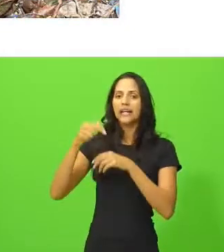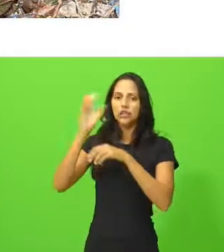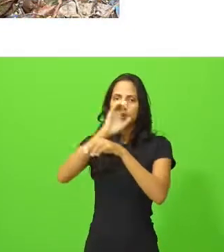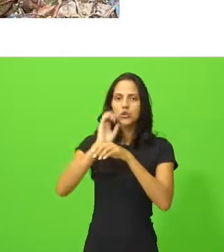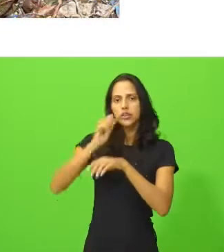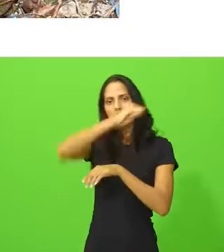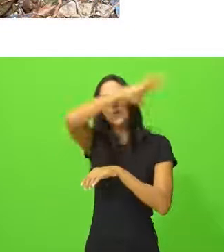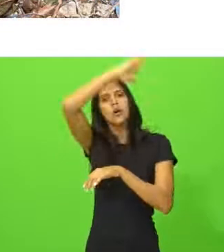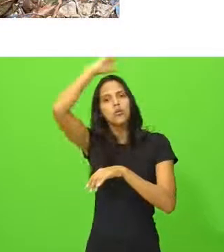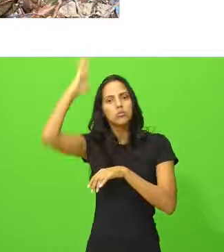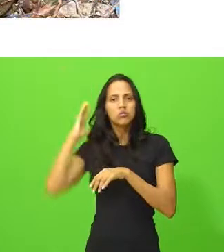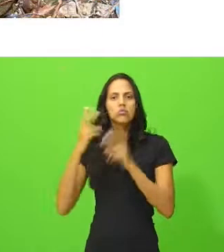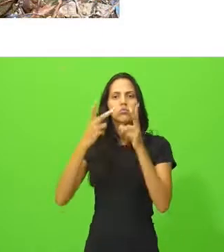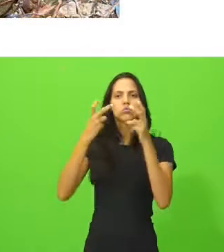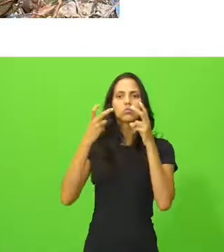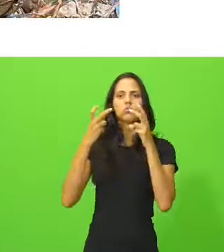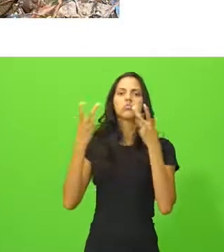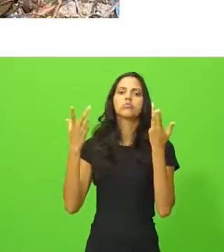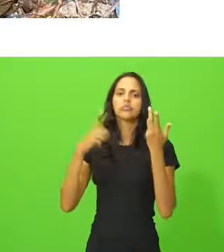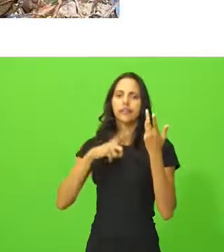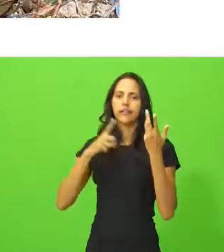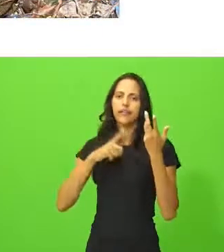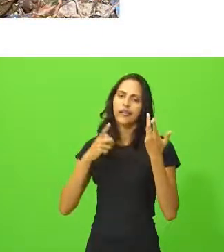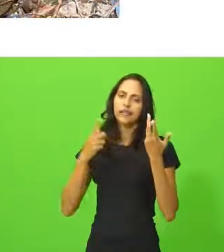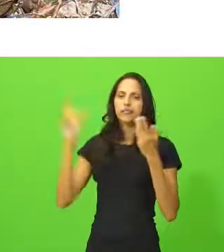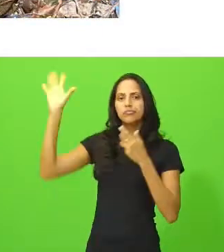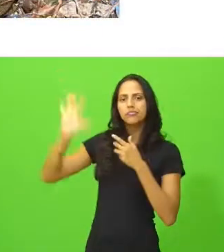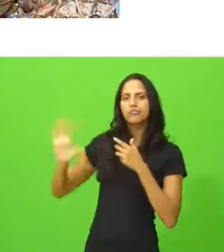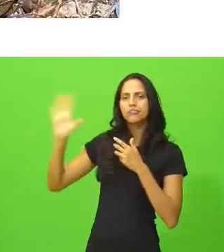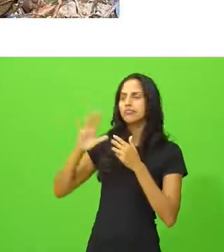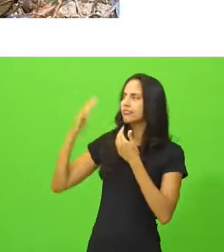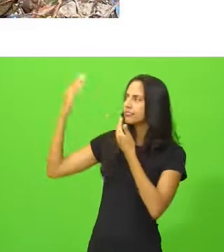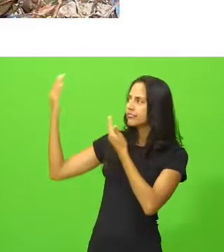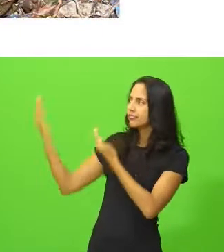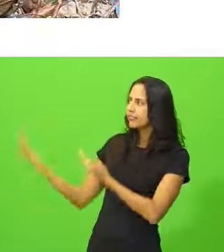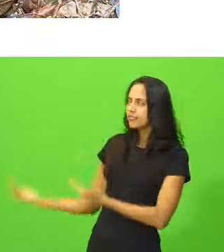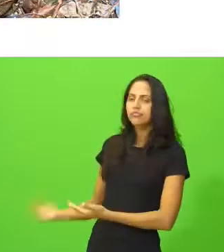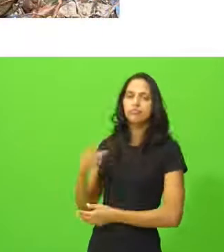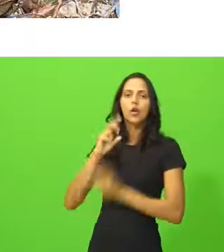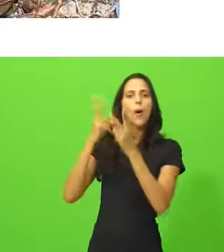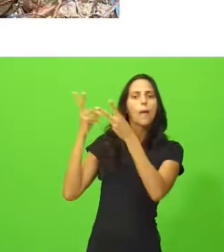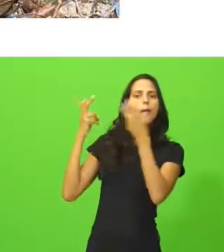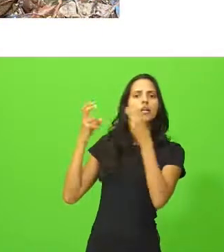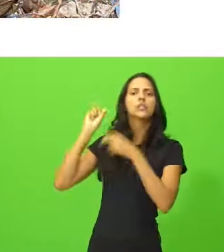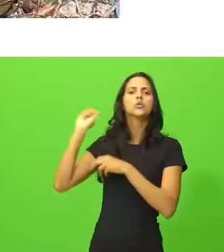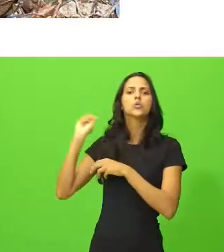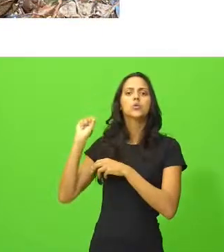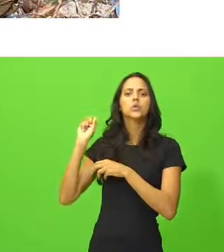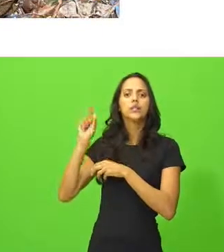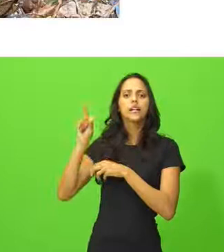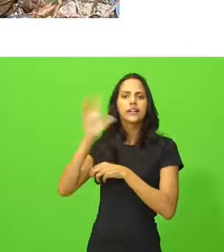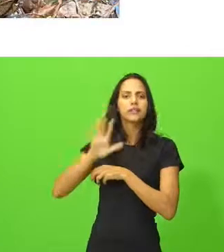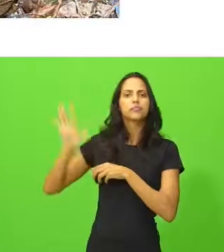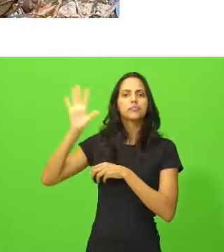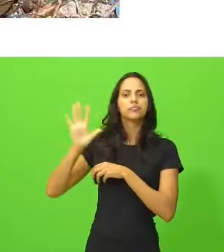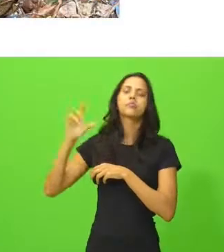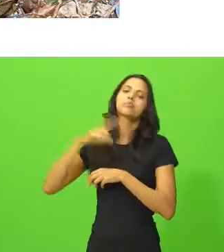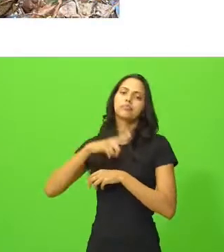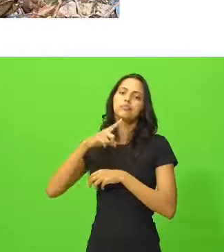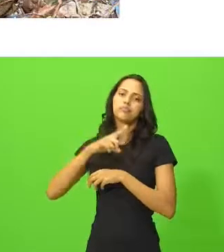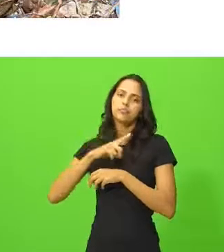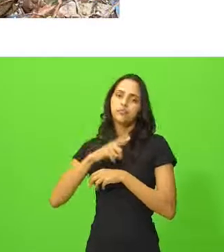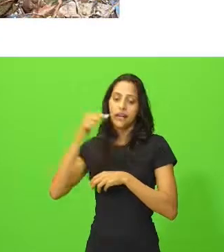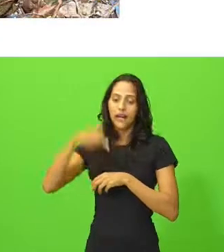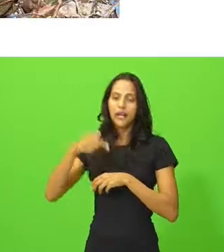né? São imagens bem interessantes dos rios e igarapés poluídos na cidade. Então percebam que esse material exclusivamente foi lançado